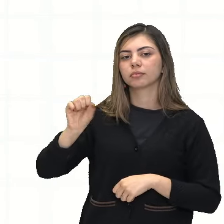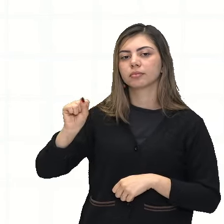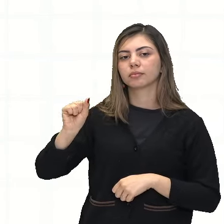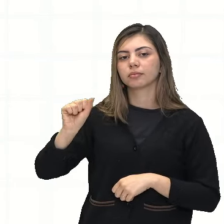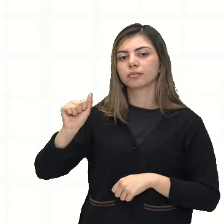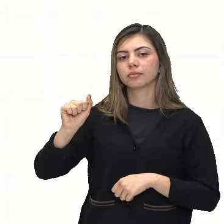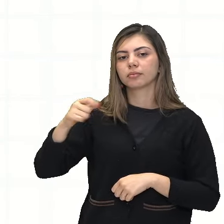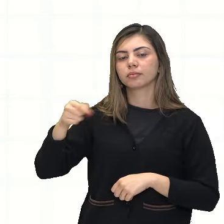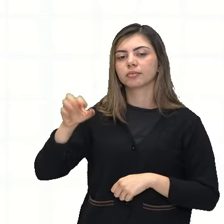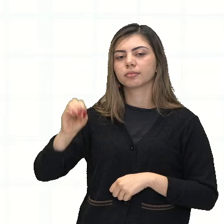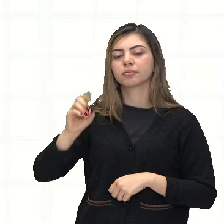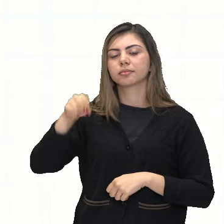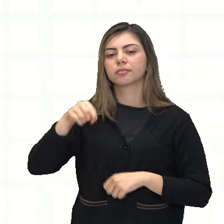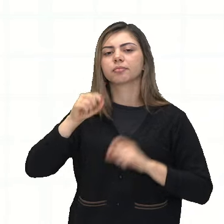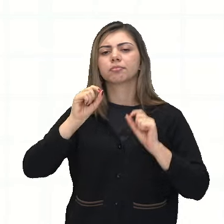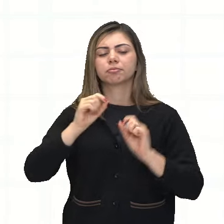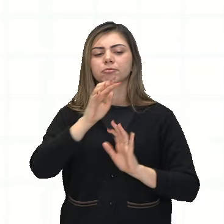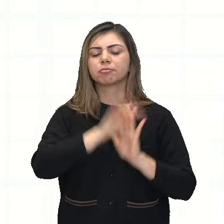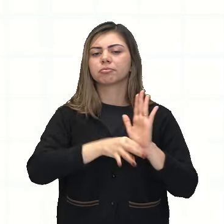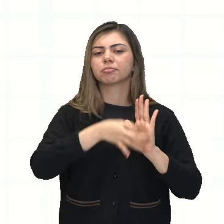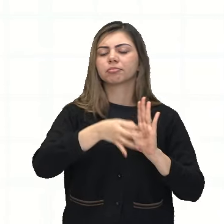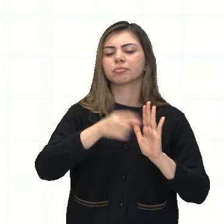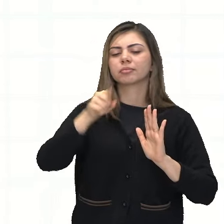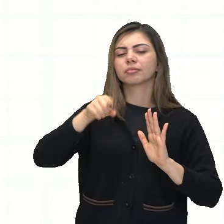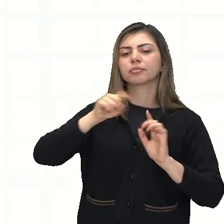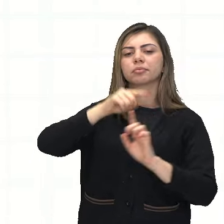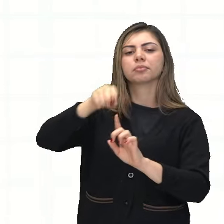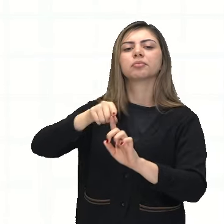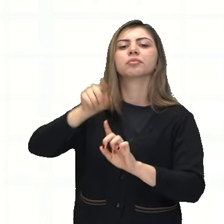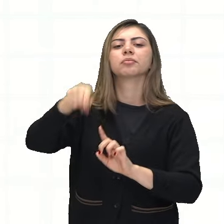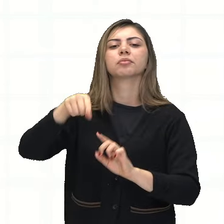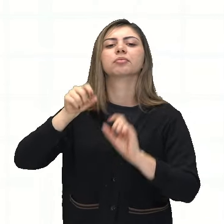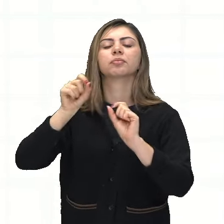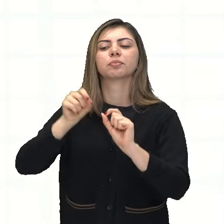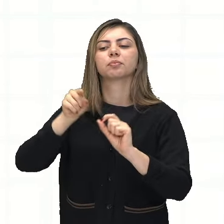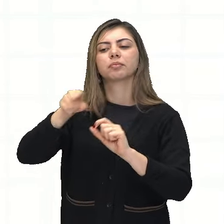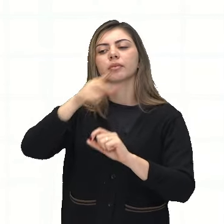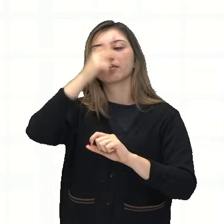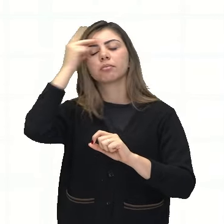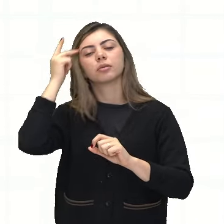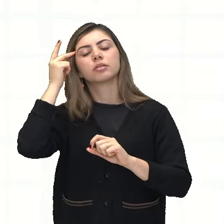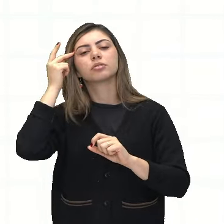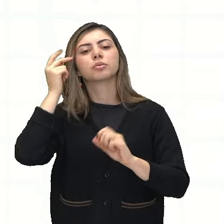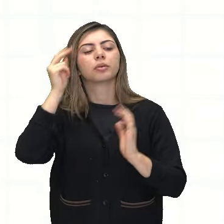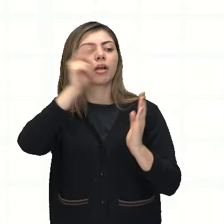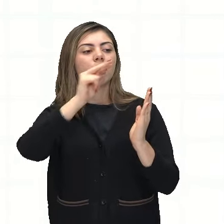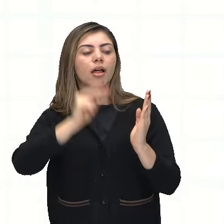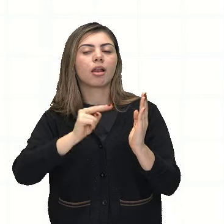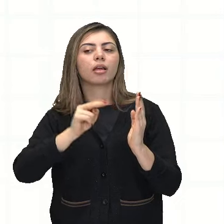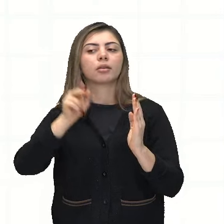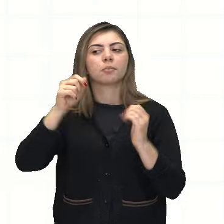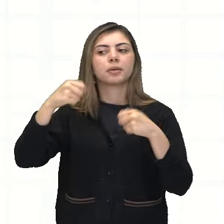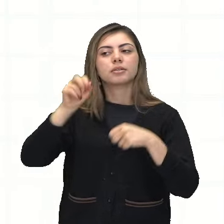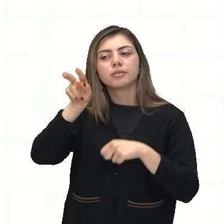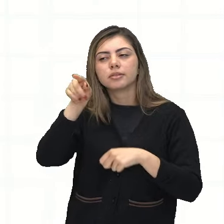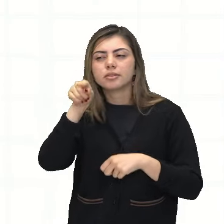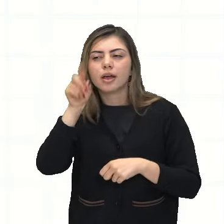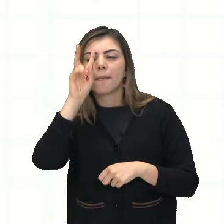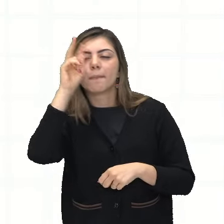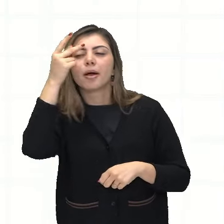persuadir o leitor eu tô tentando te convencer do que eu estou